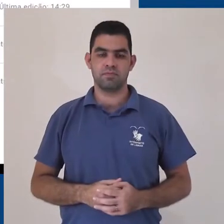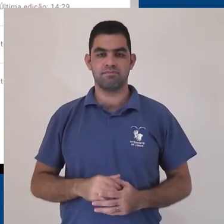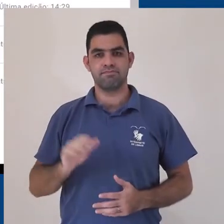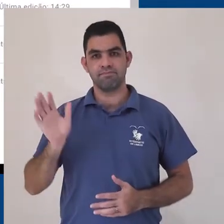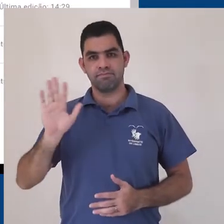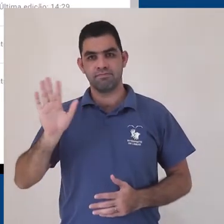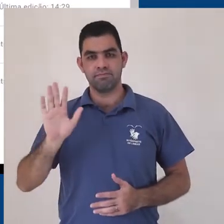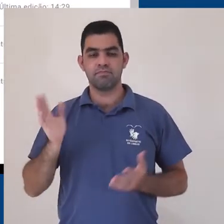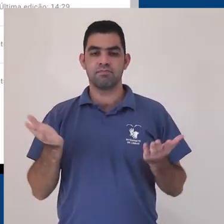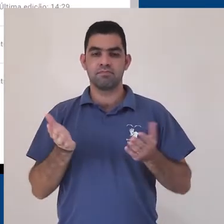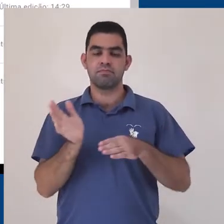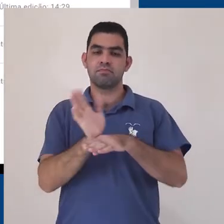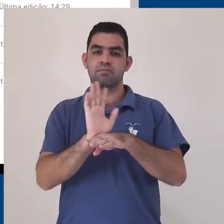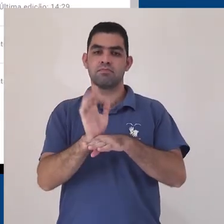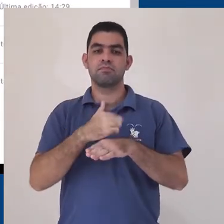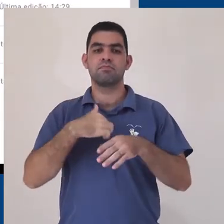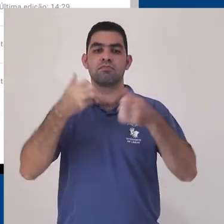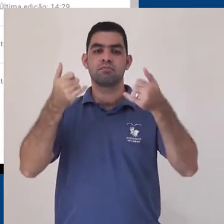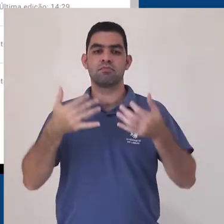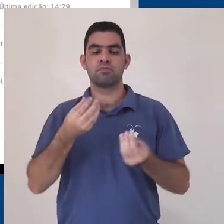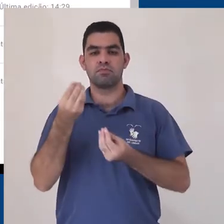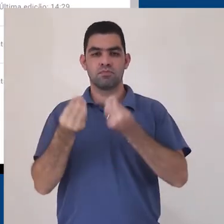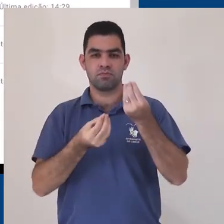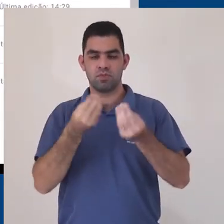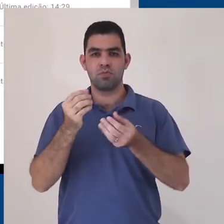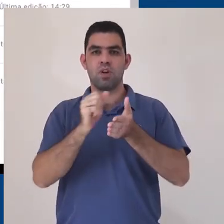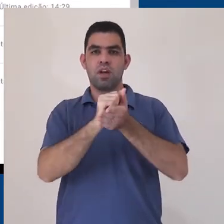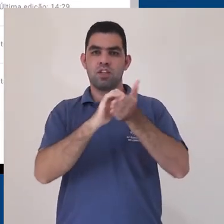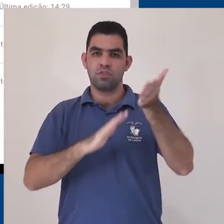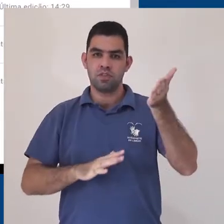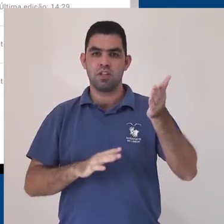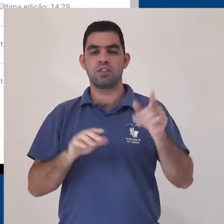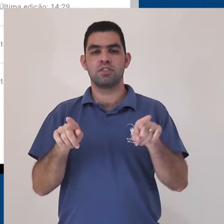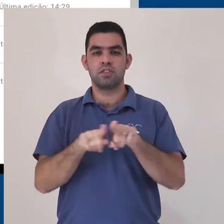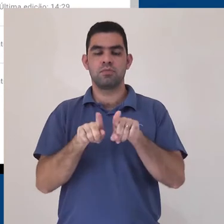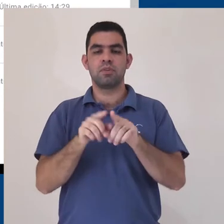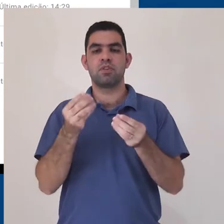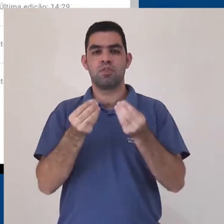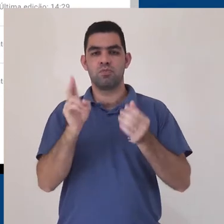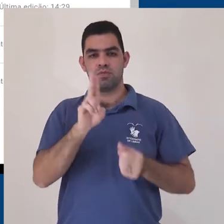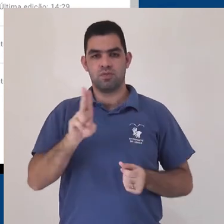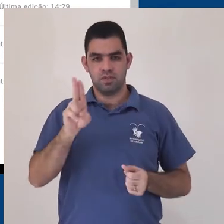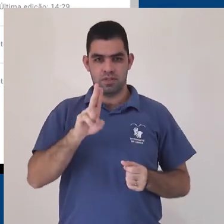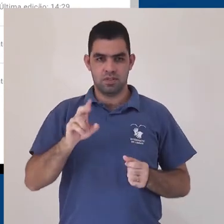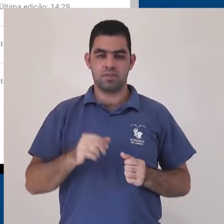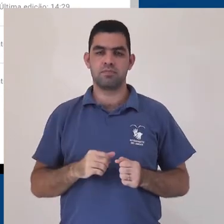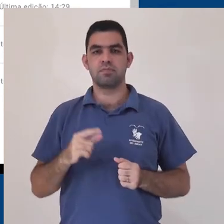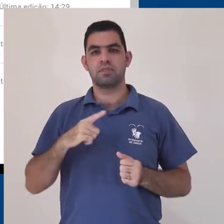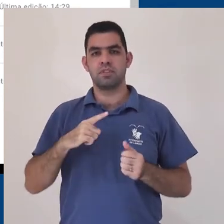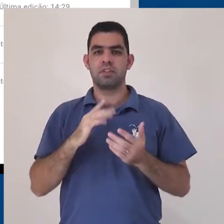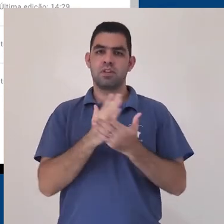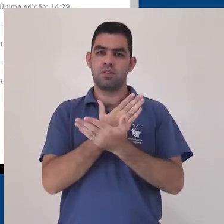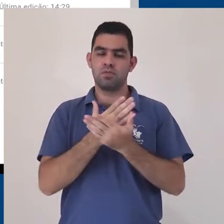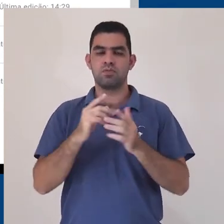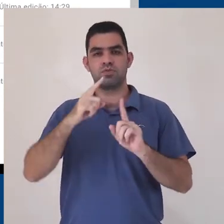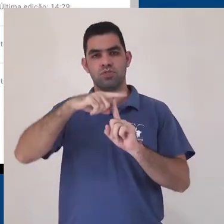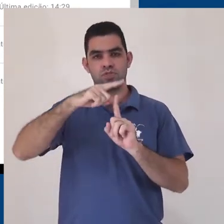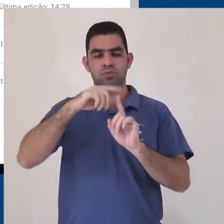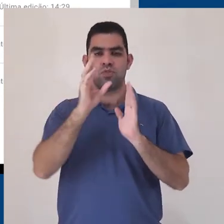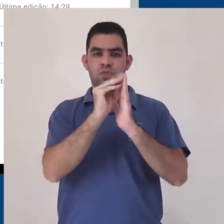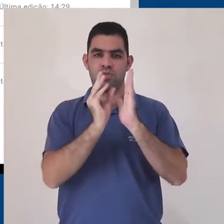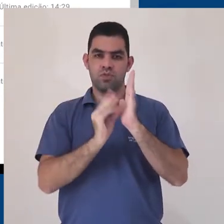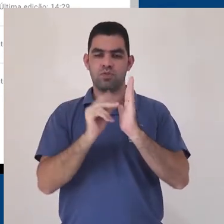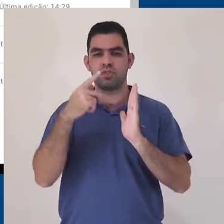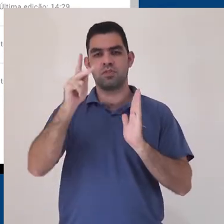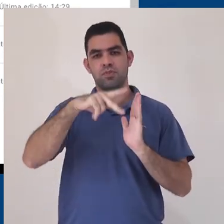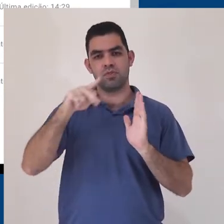o Olá nesse vídeo irei mostrar a atividades e como é possível usá-la existem alguns tipos de conteúdos que o